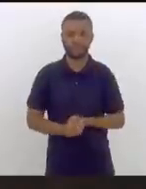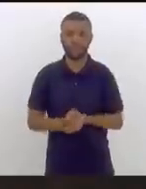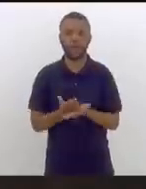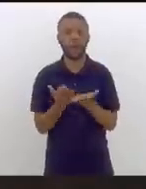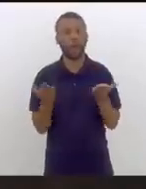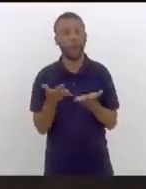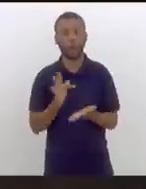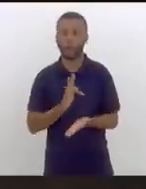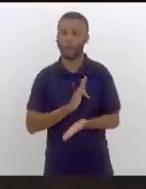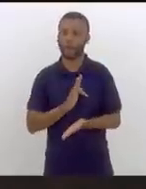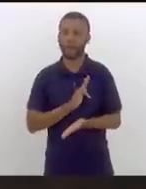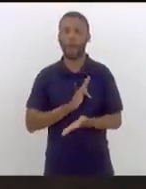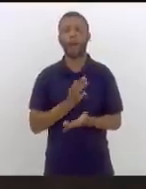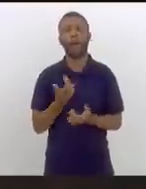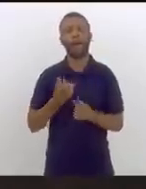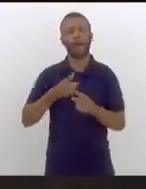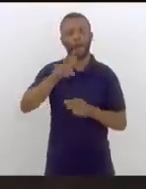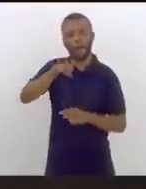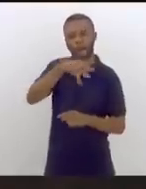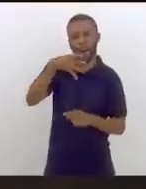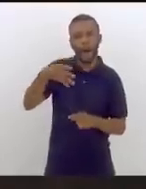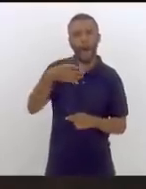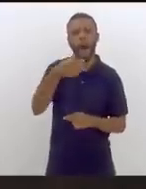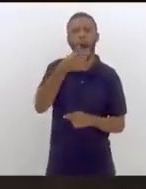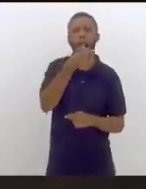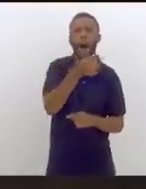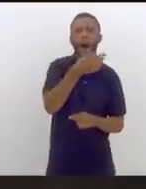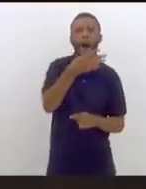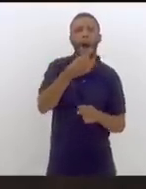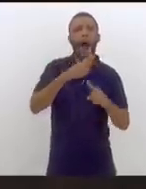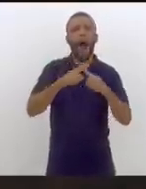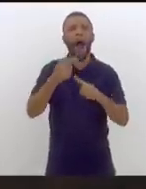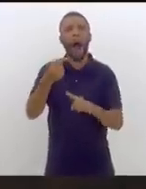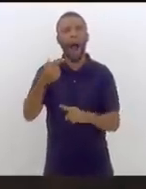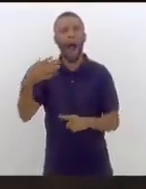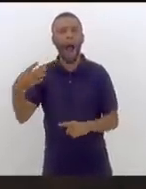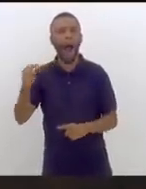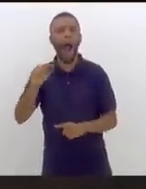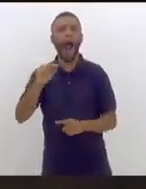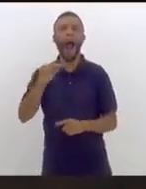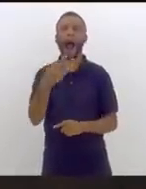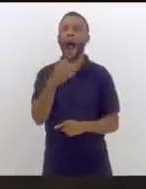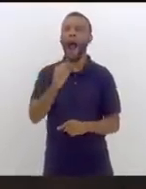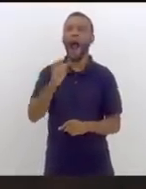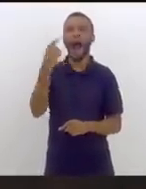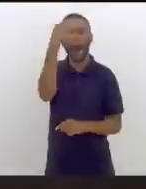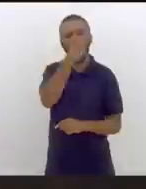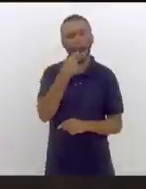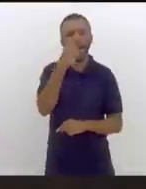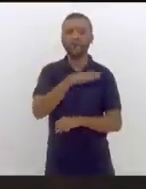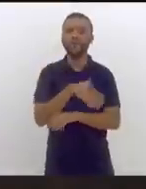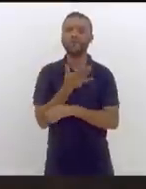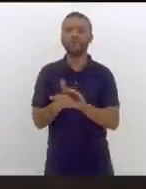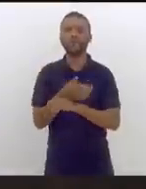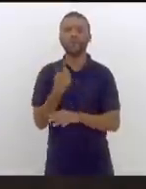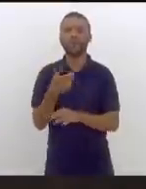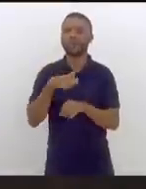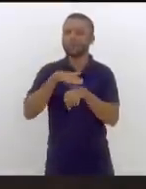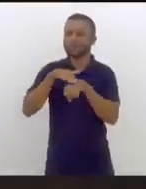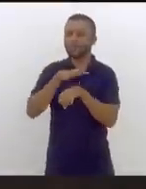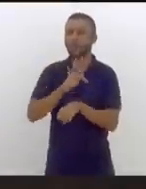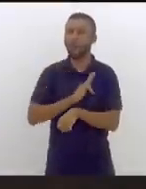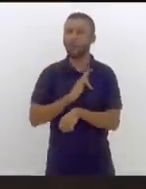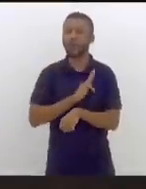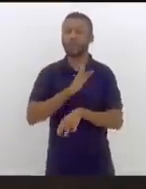policial numa escala de 24,72 ele excede 48 Horas durante a campanha Nossa Corrida a gente conversou muito com polícia e polícia